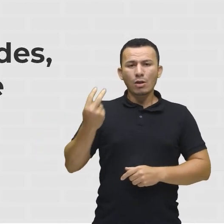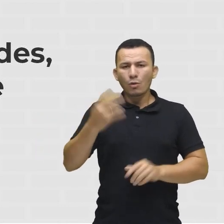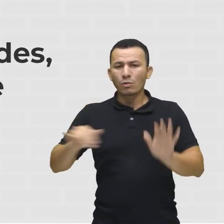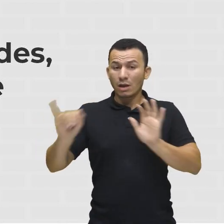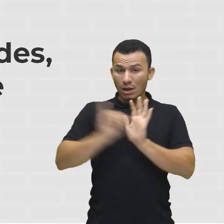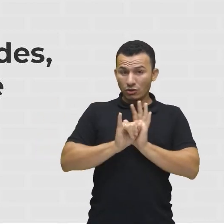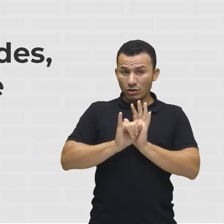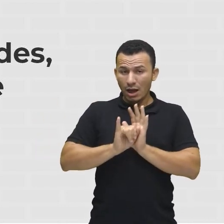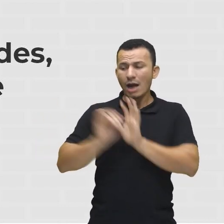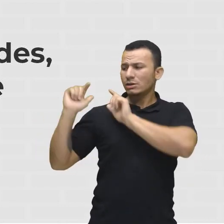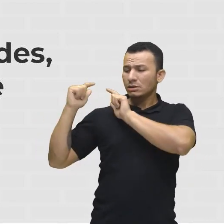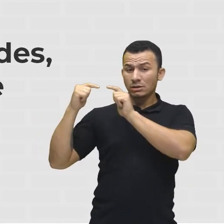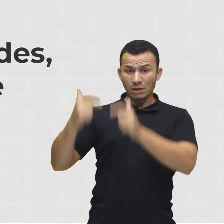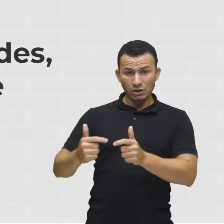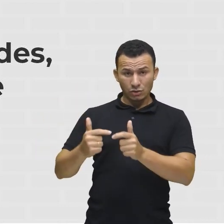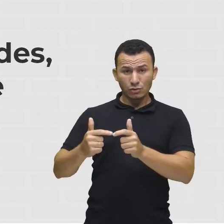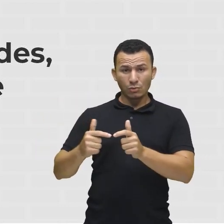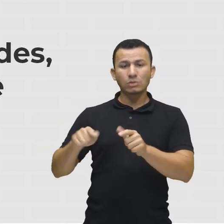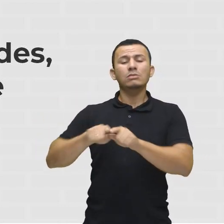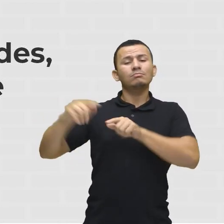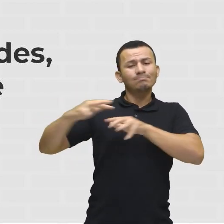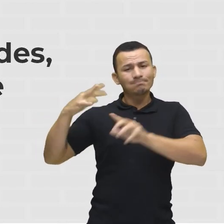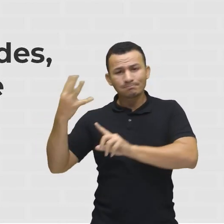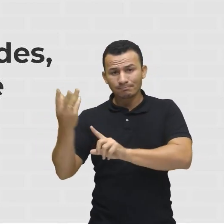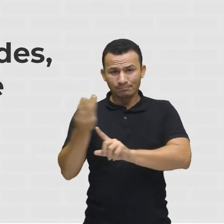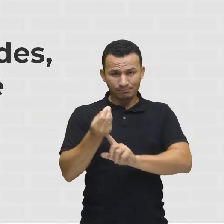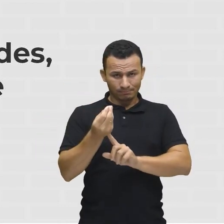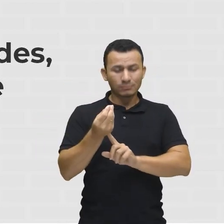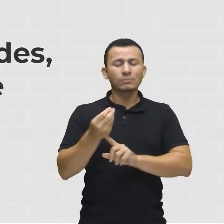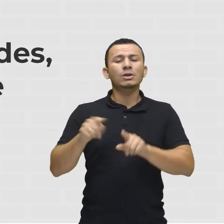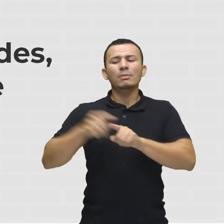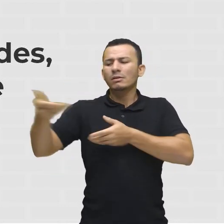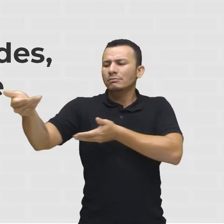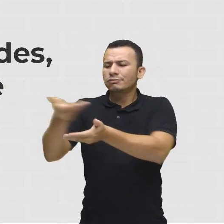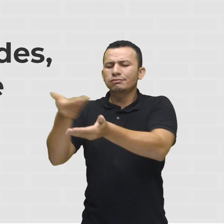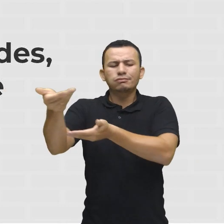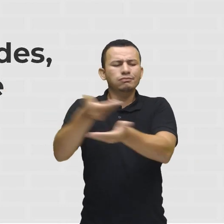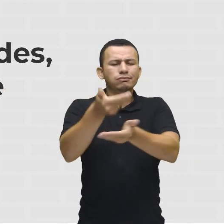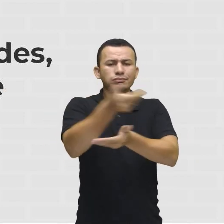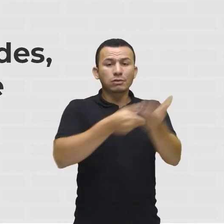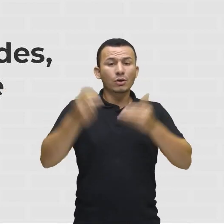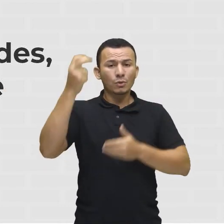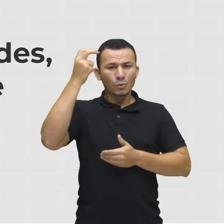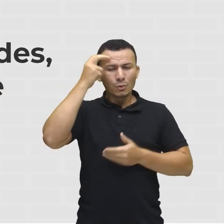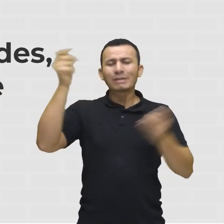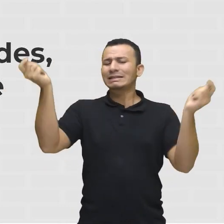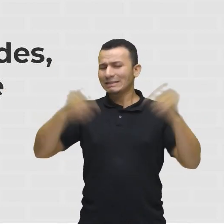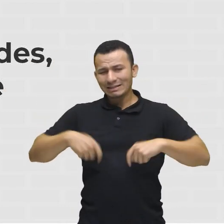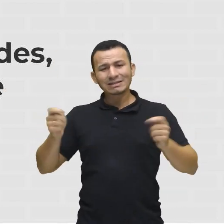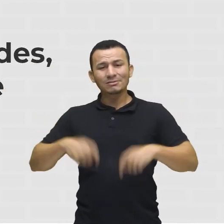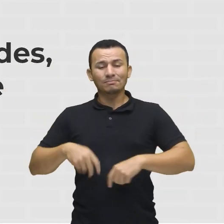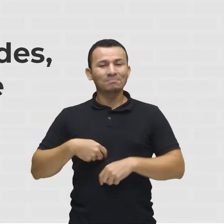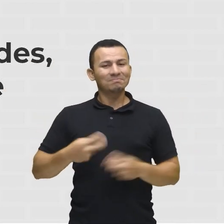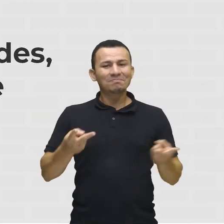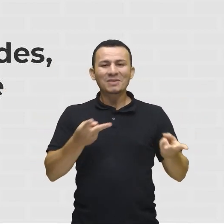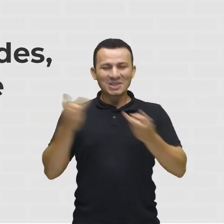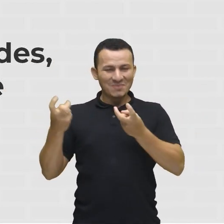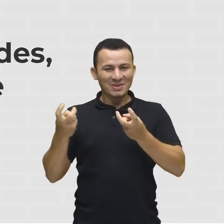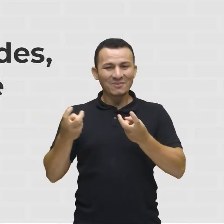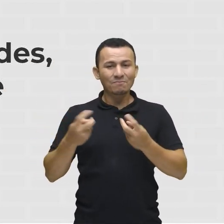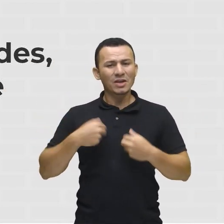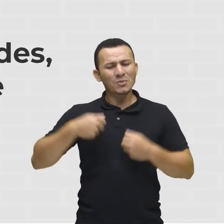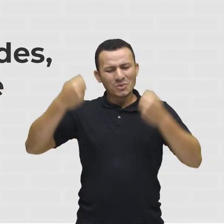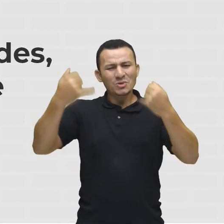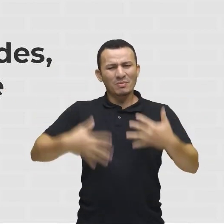identidades, tradições, manifestações, trocas e colaborações culturais diversas. Viram o que a professora Lúcia